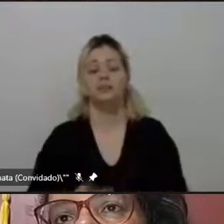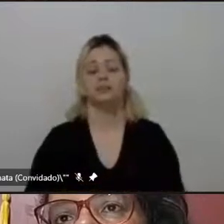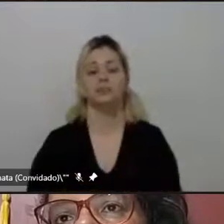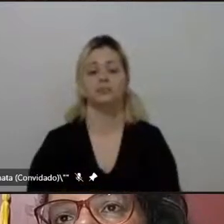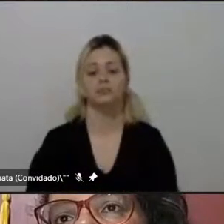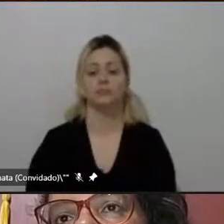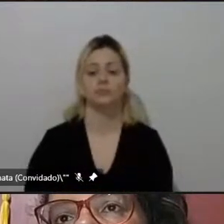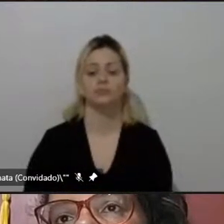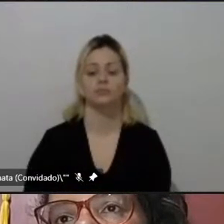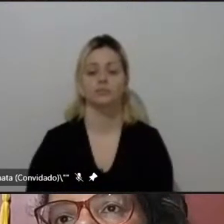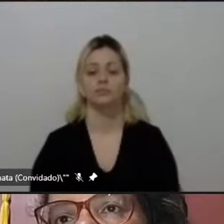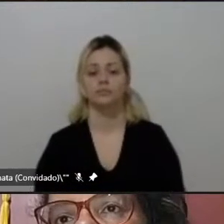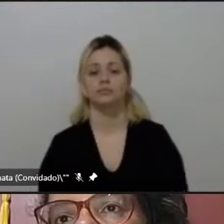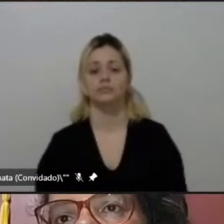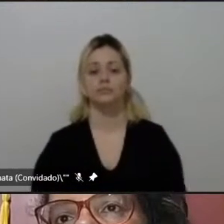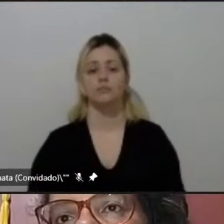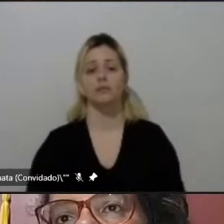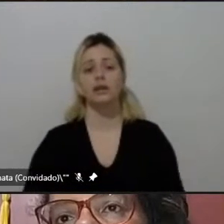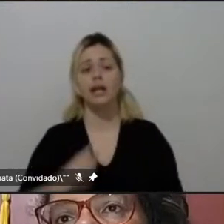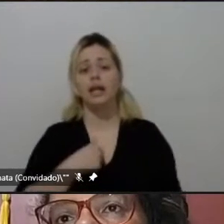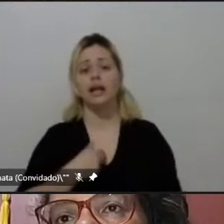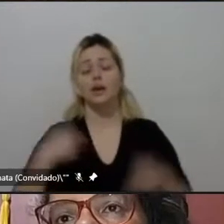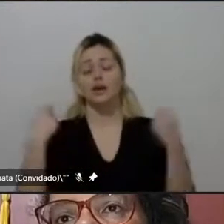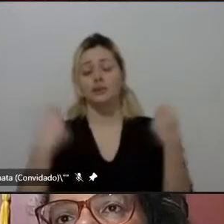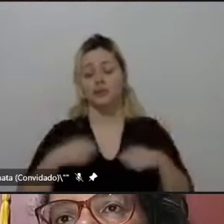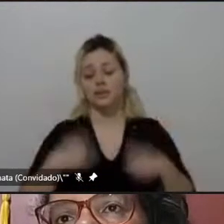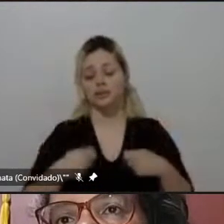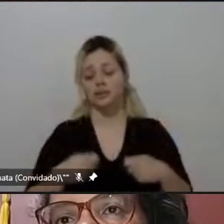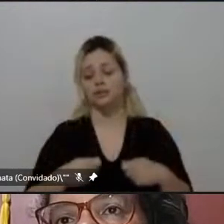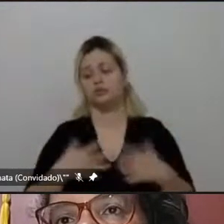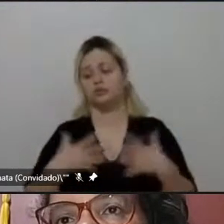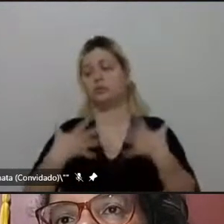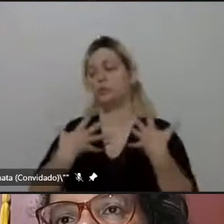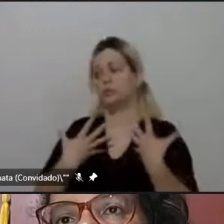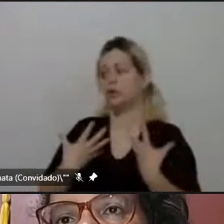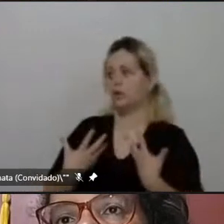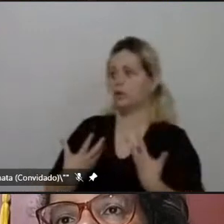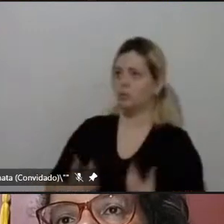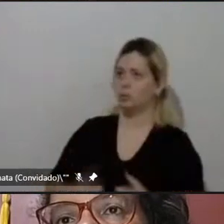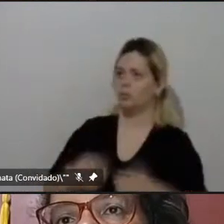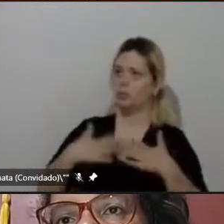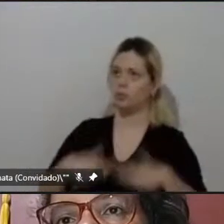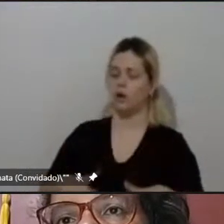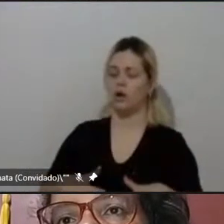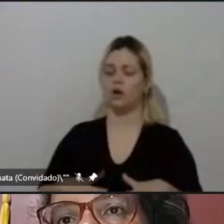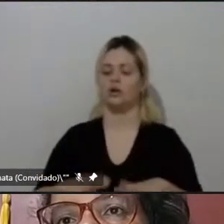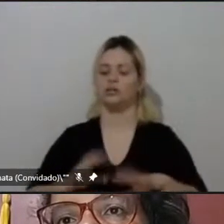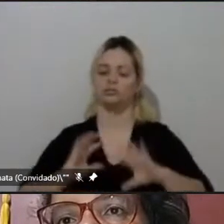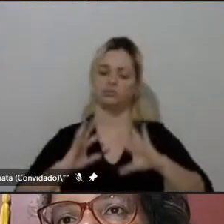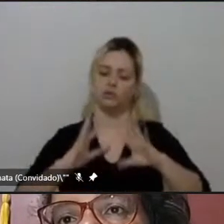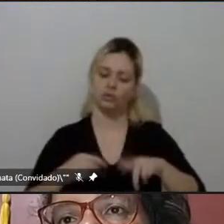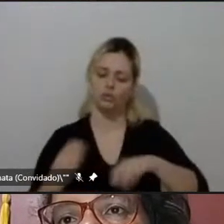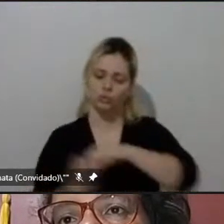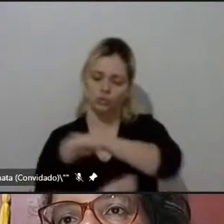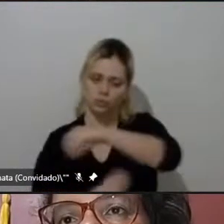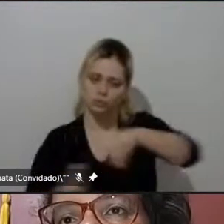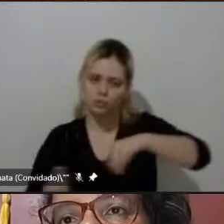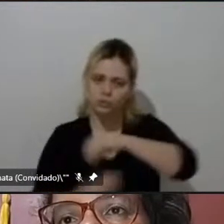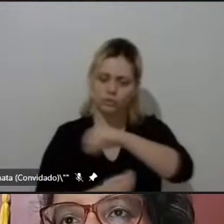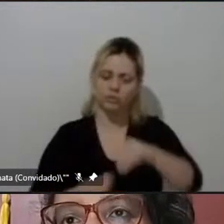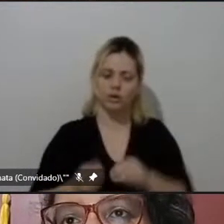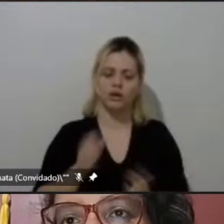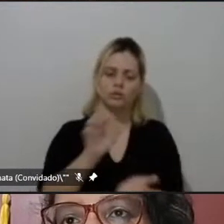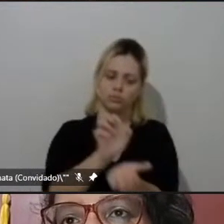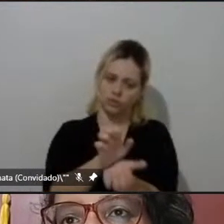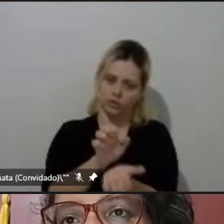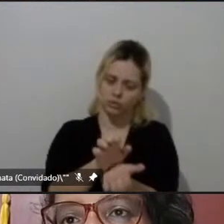assim... pensar o que que, né, dos movimentos, né, dos